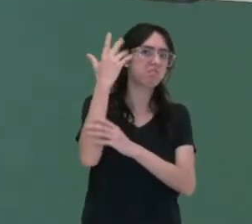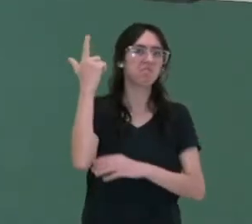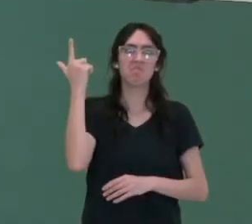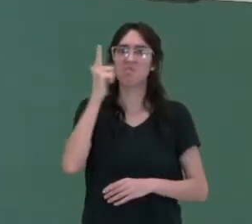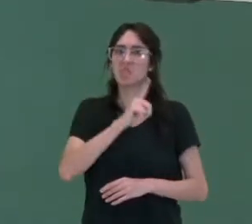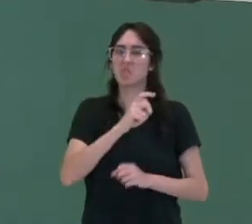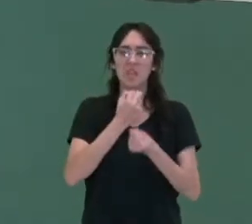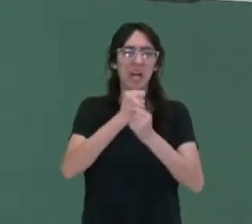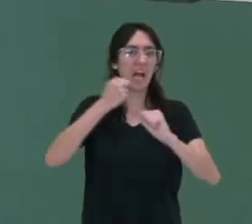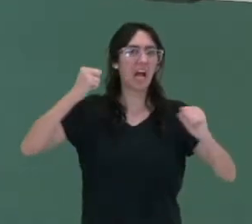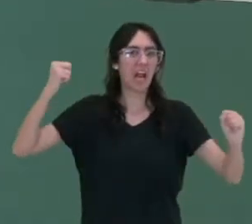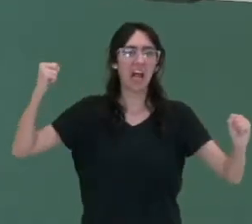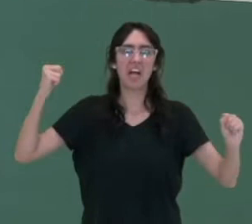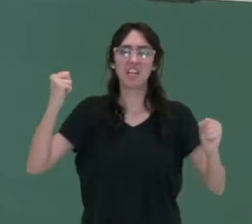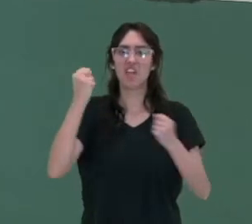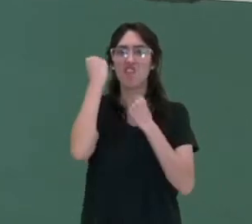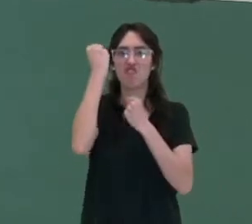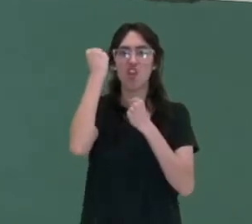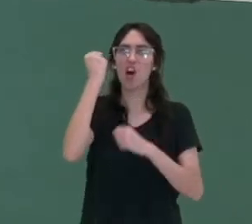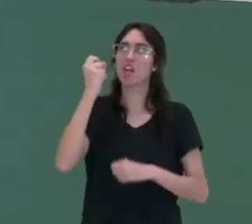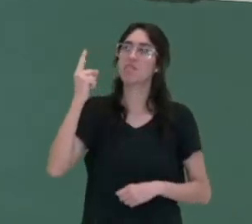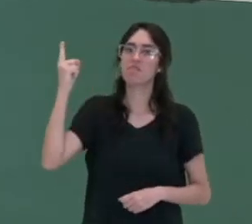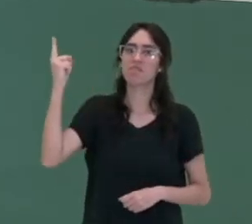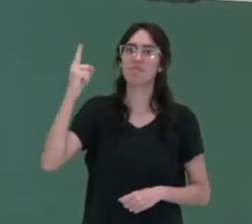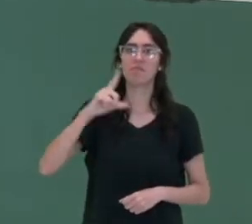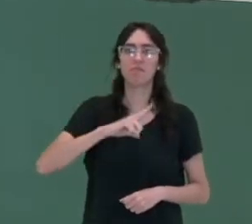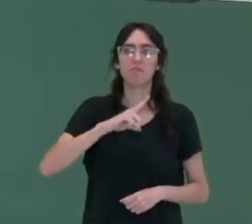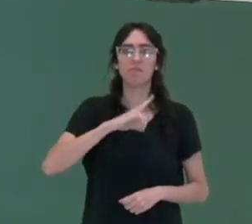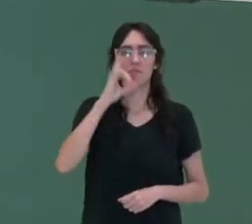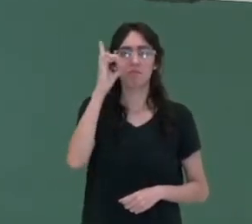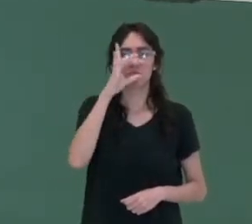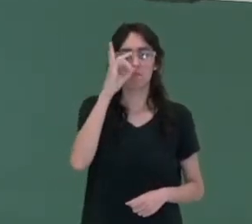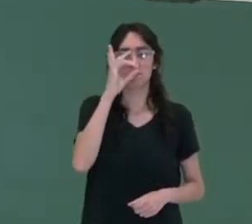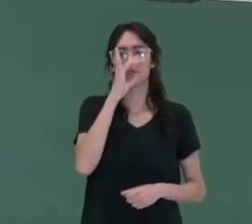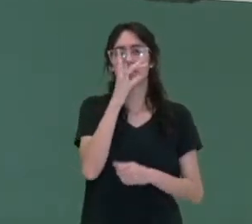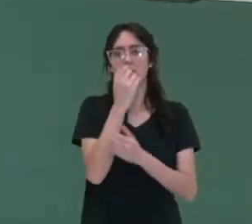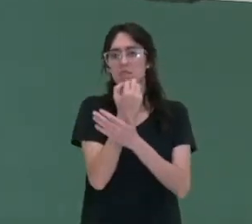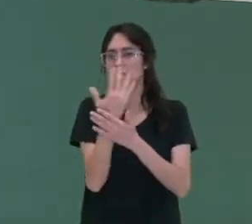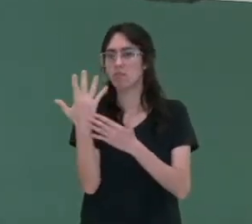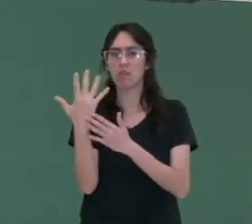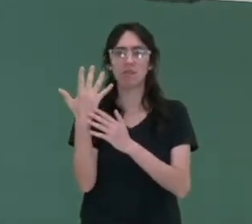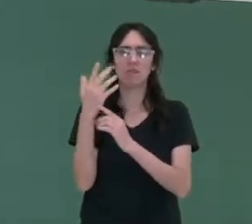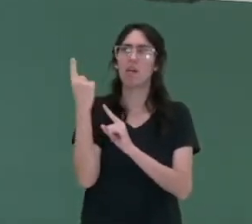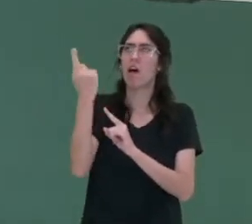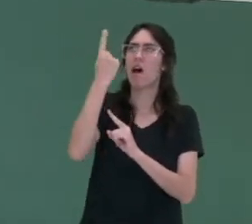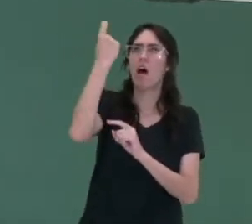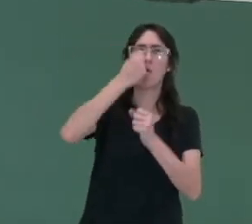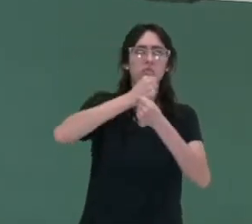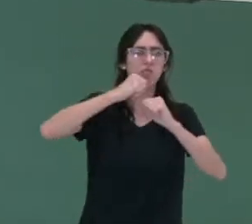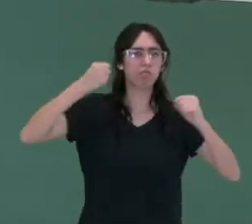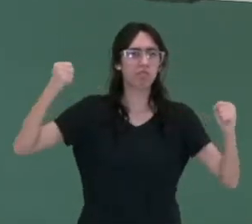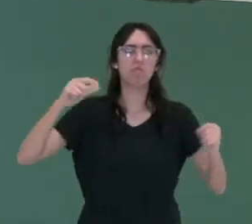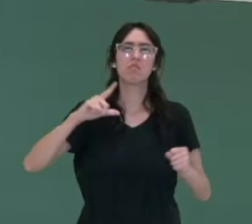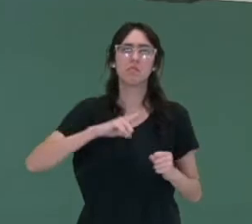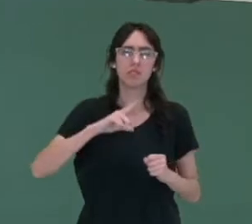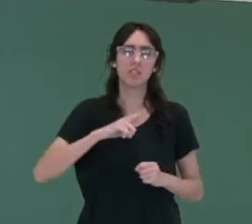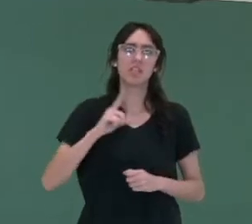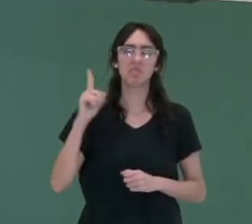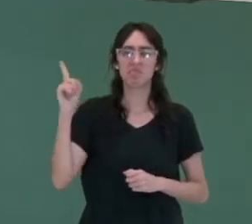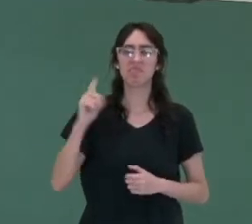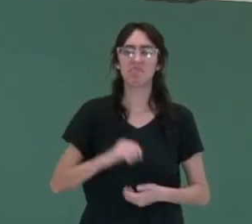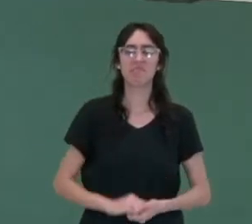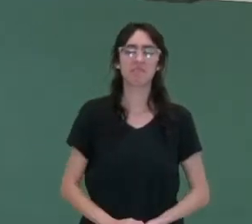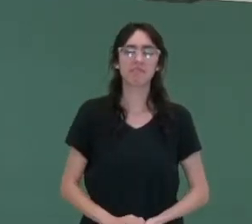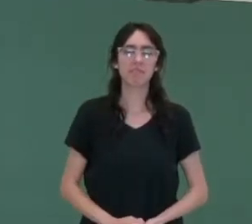bastante extensa e que as suas plantas tenham folhas bastante grandes, o que resulta no processo de